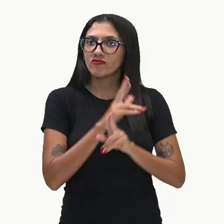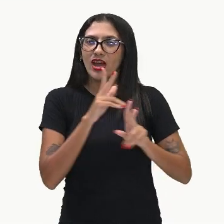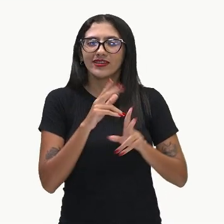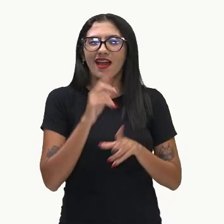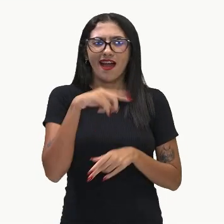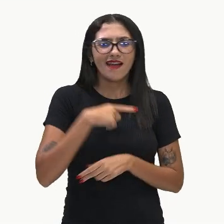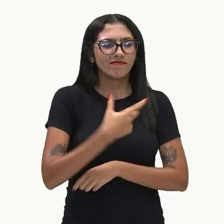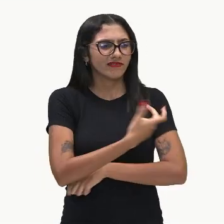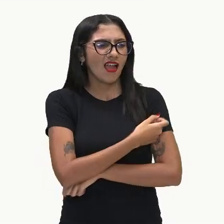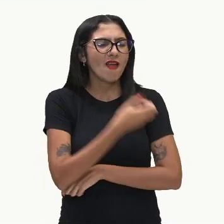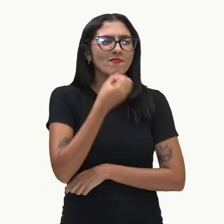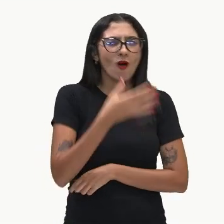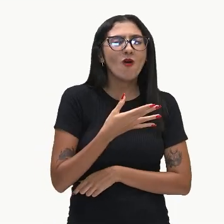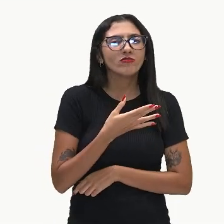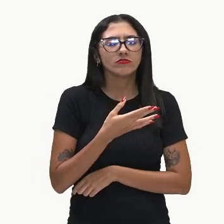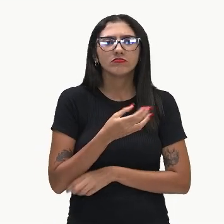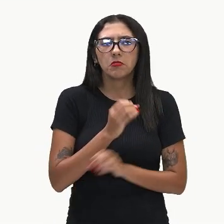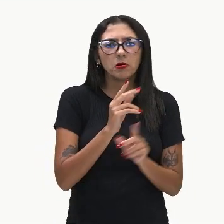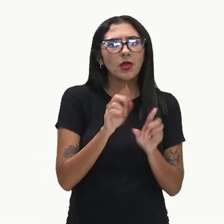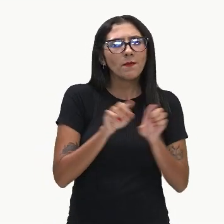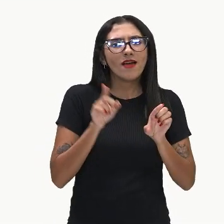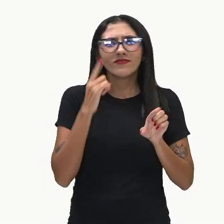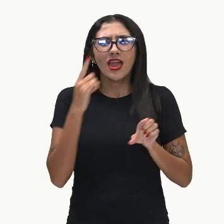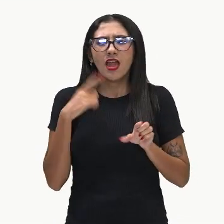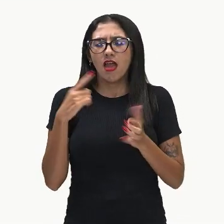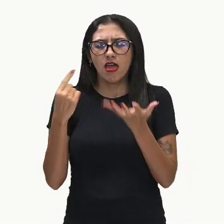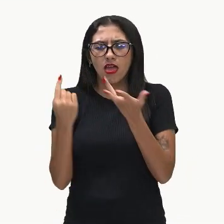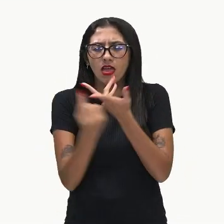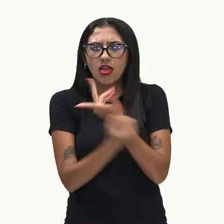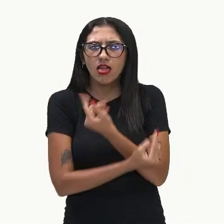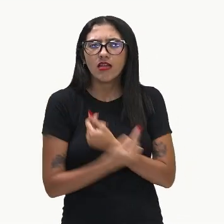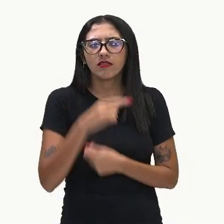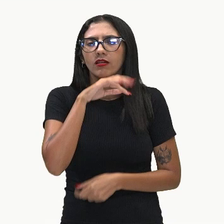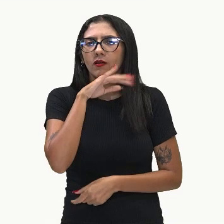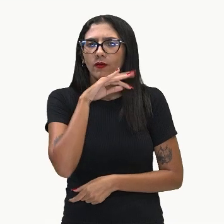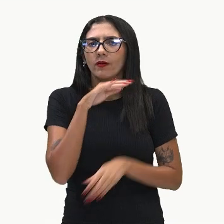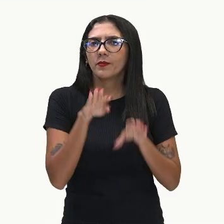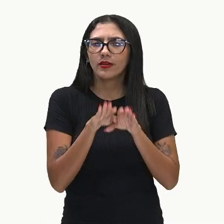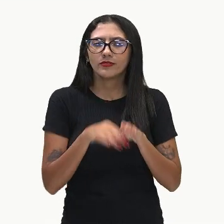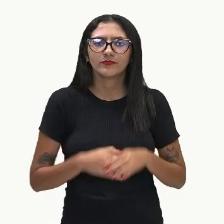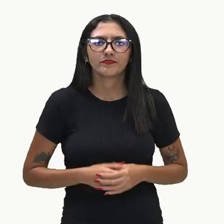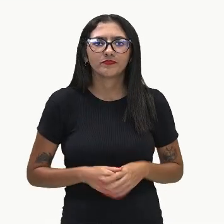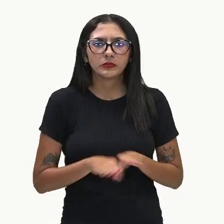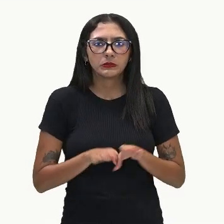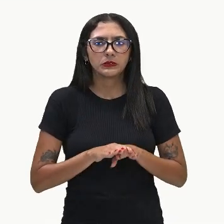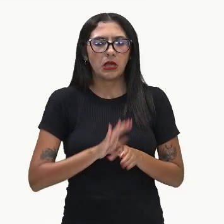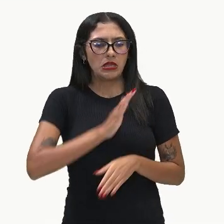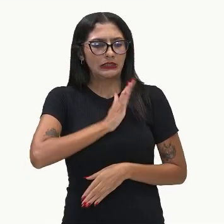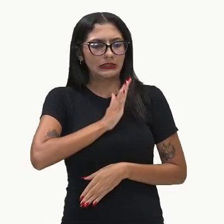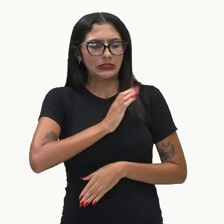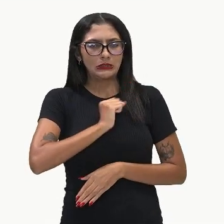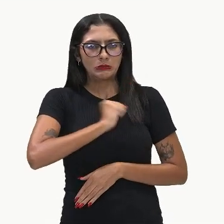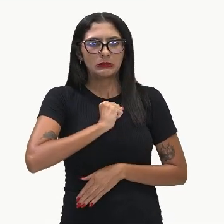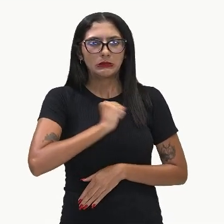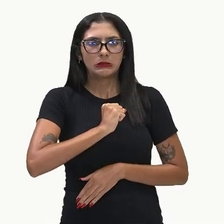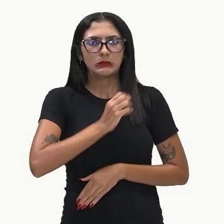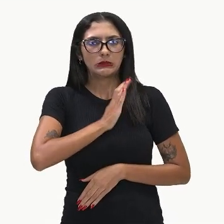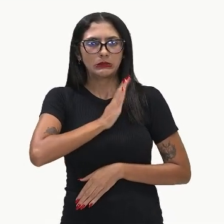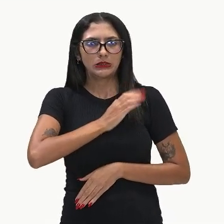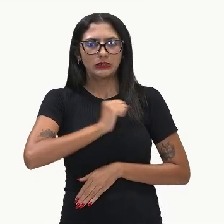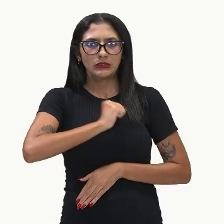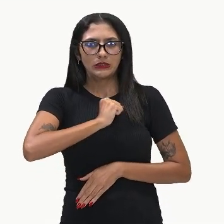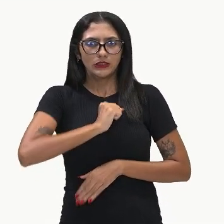não, mas tem benefício. Mas olha aí, ó, o malefício como é que é grande. O ataque cardíaco, você começa a ter o quê? Uma certa